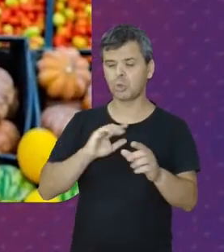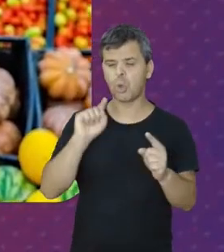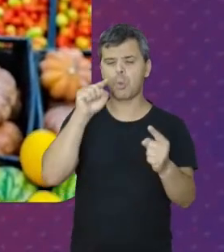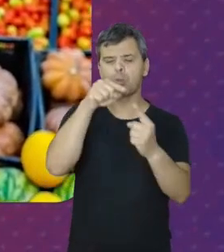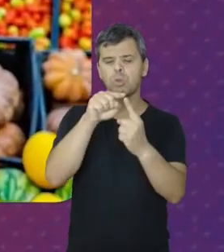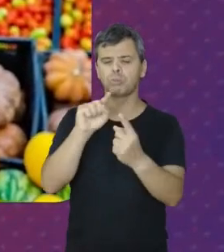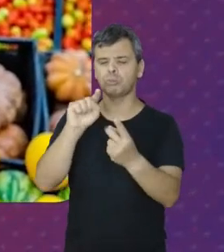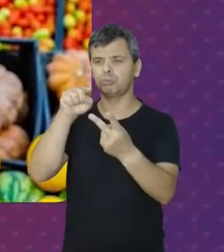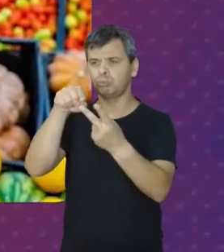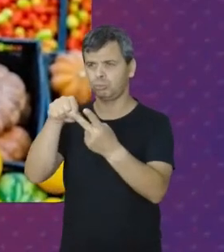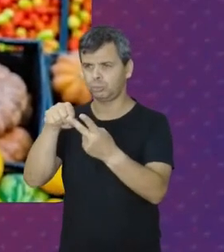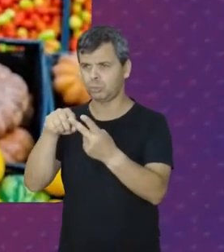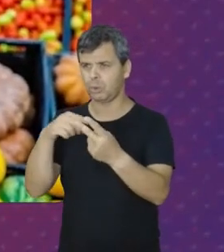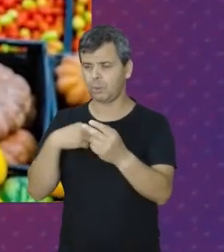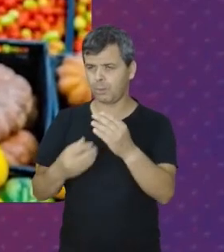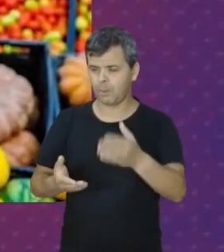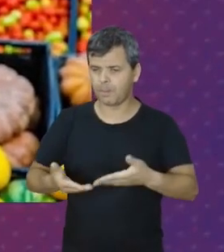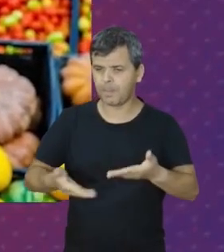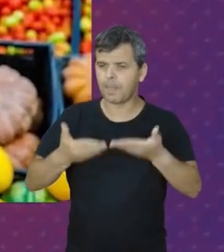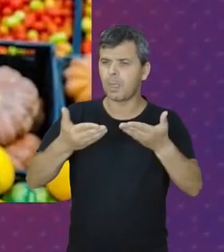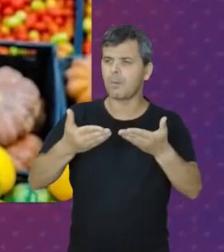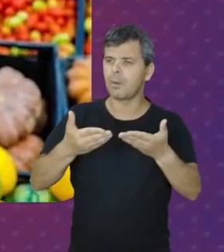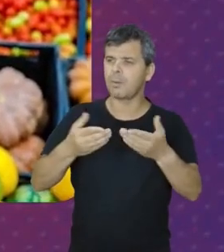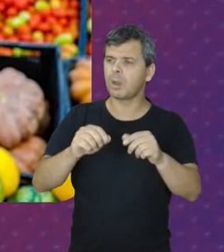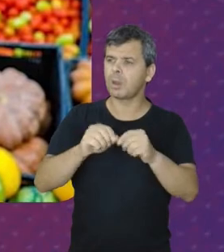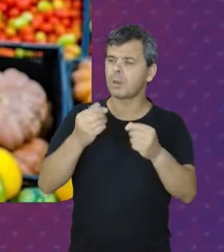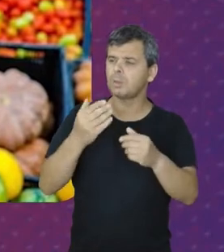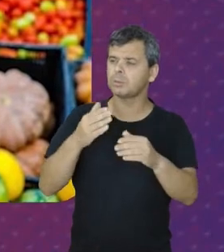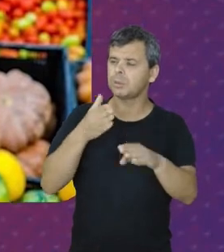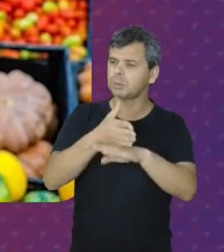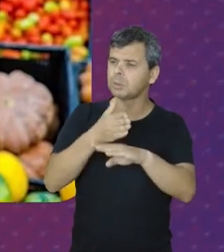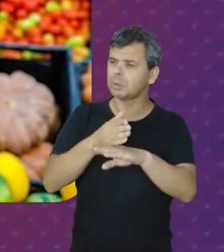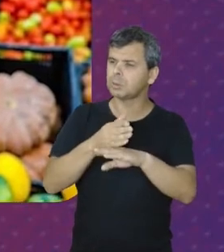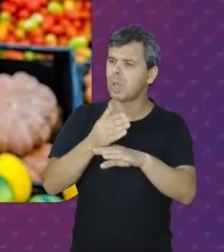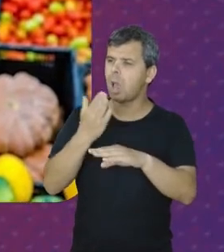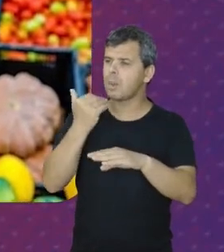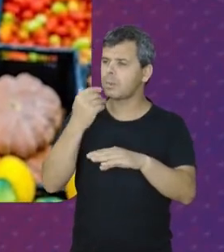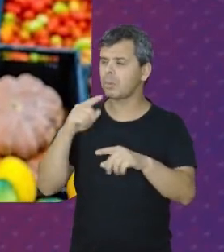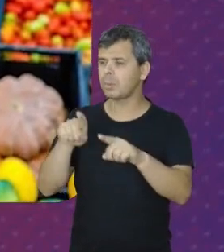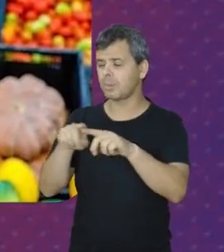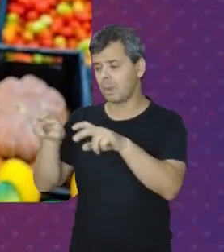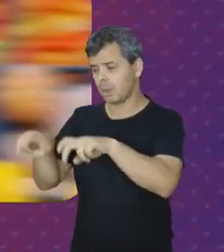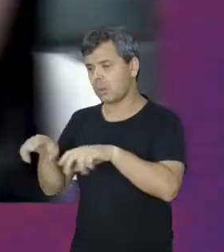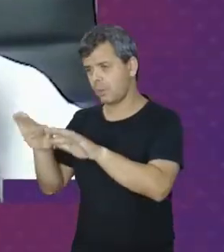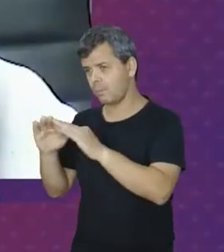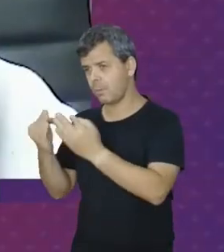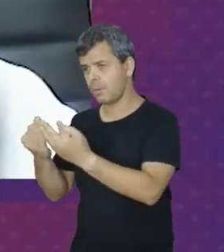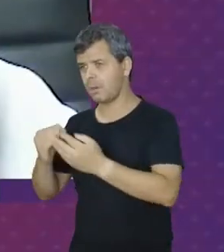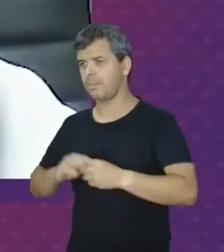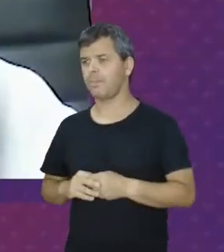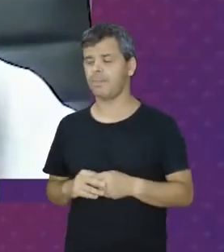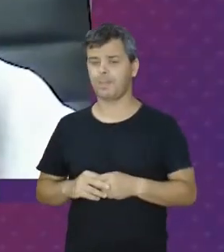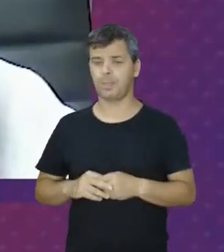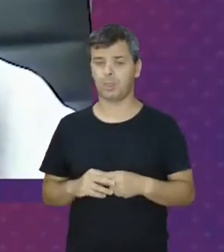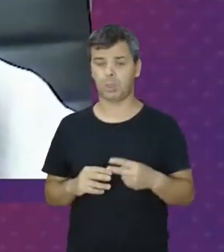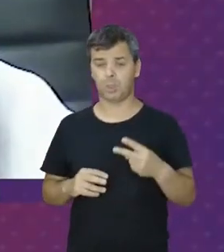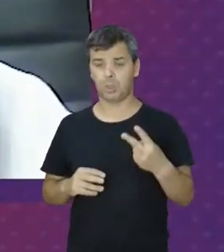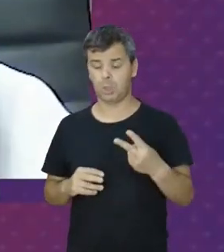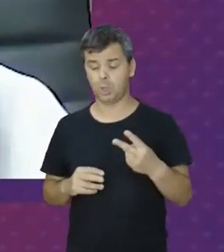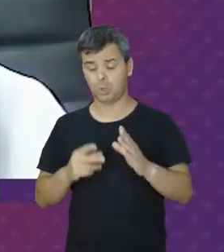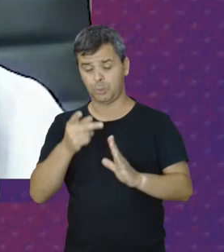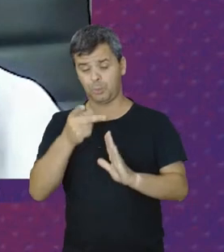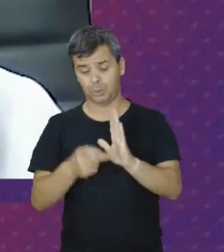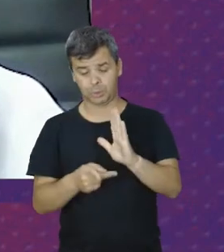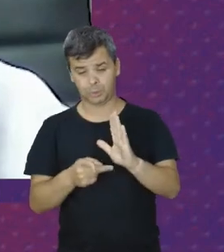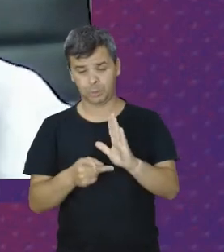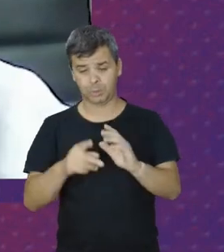finalidades básicas: promover o acesso à alimentação e incentivar a agricultura familiar. Foram dois